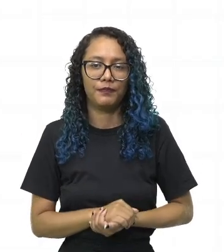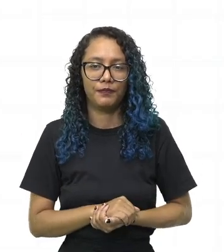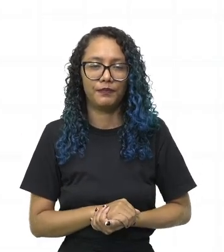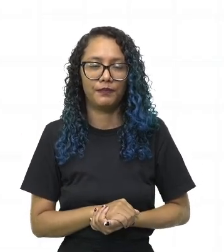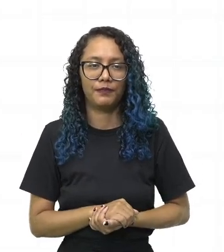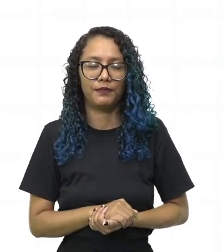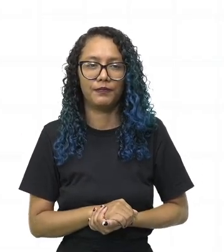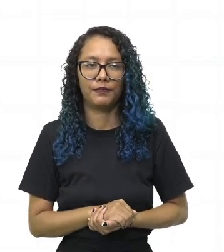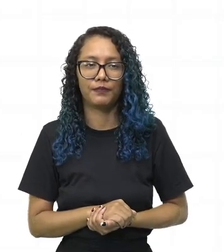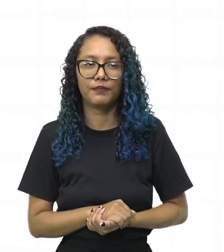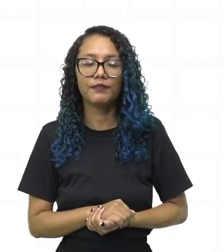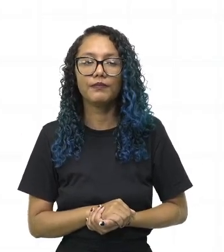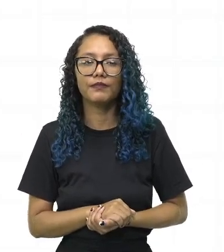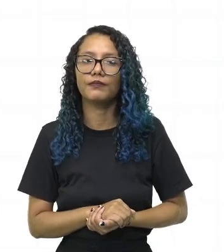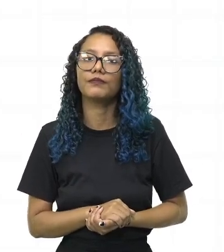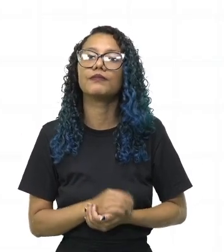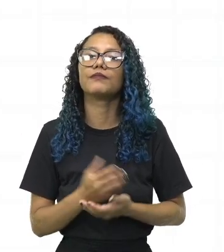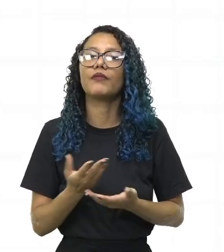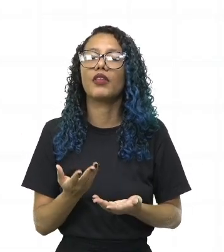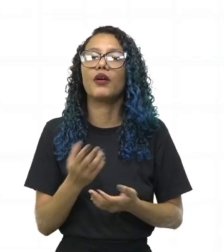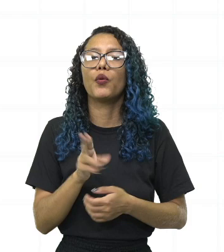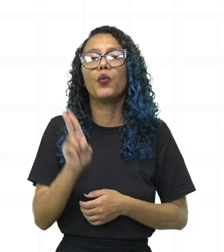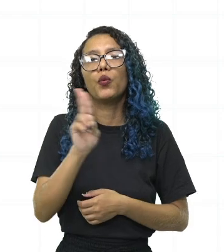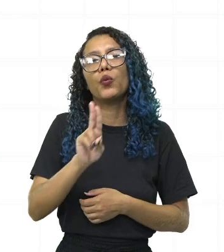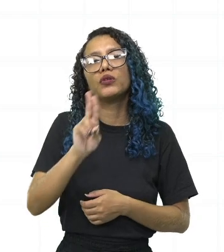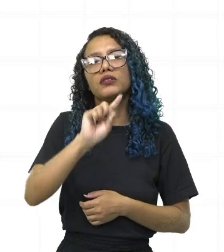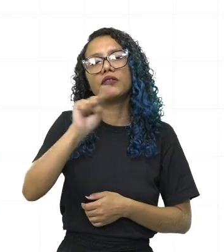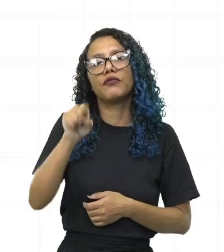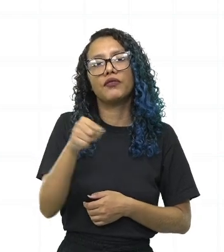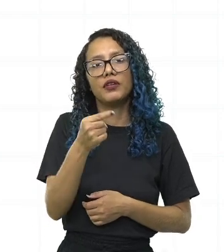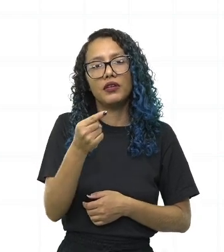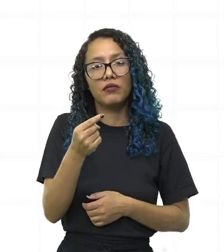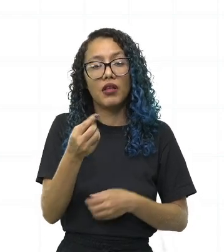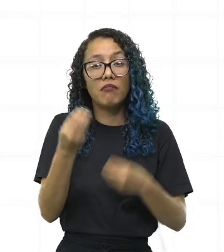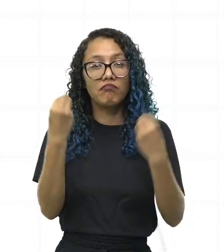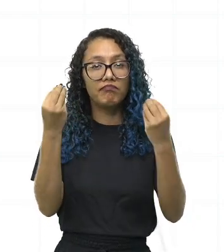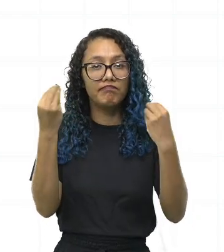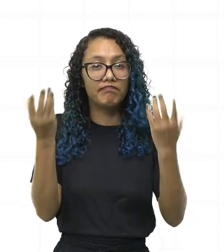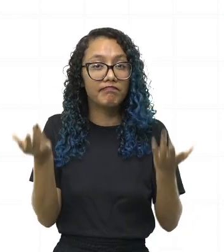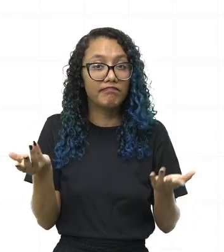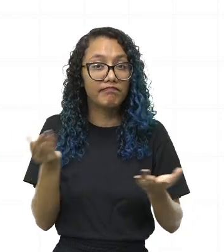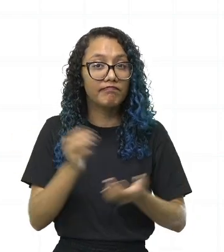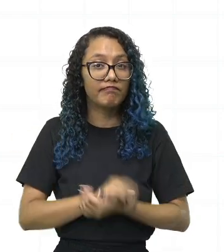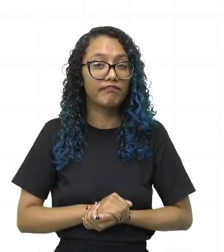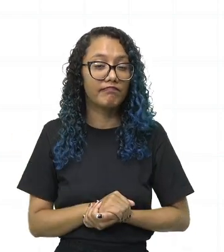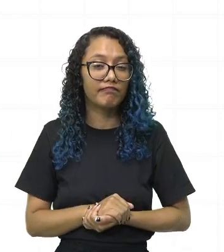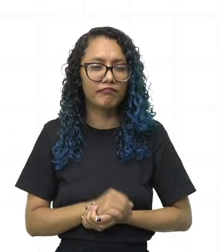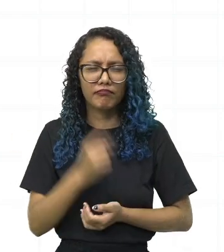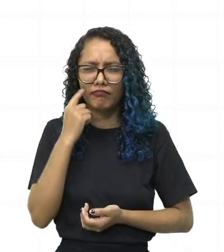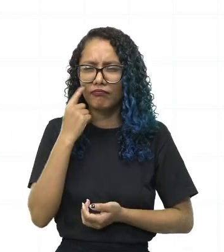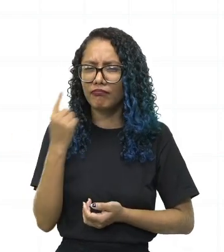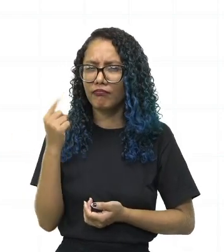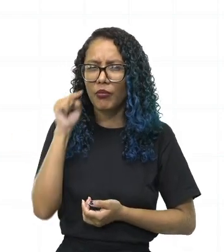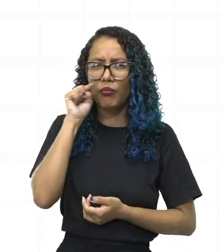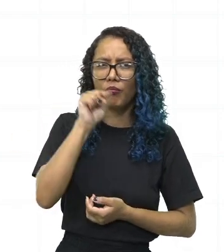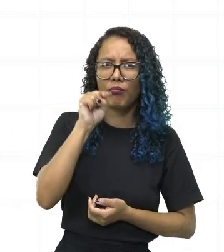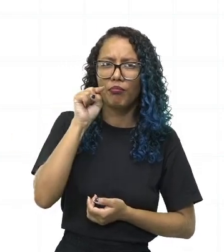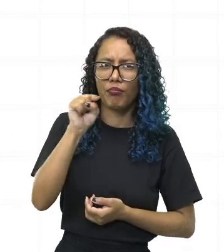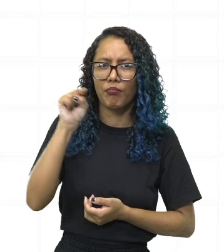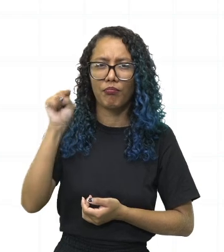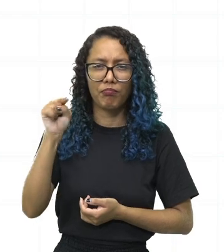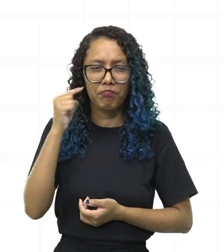Muito bem, o uso da vírgula. Usamos a vírgula, olha aí, ó. os 3 pontinhos chamados